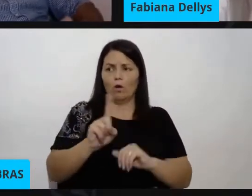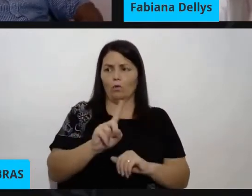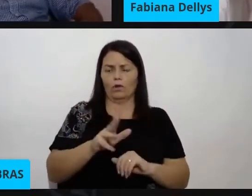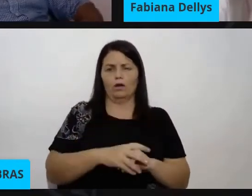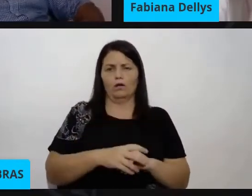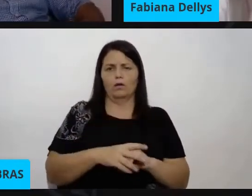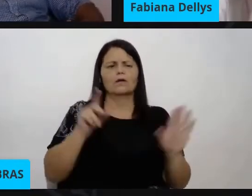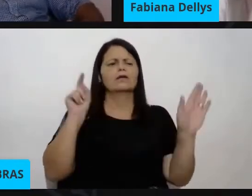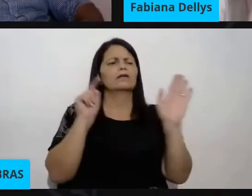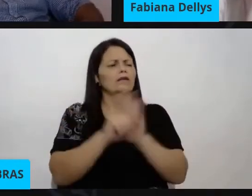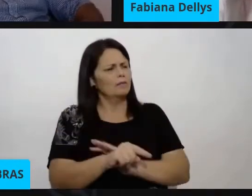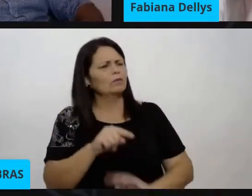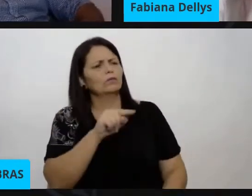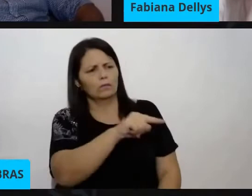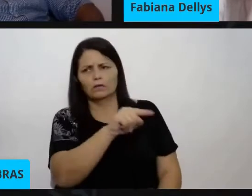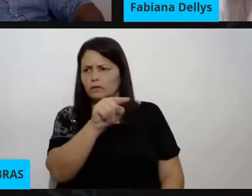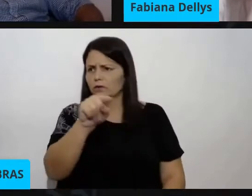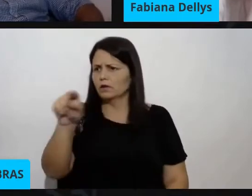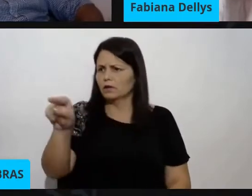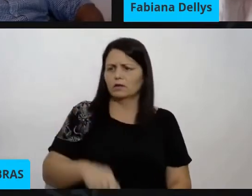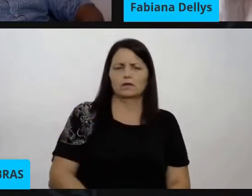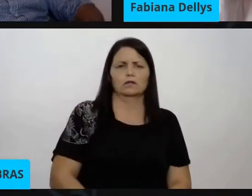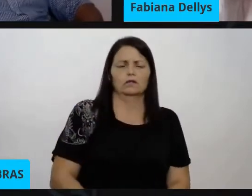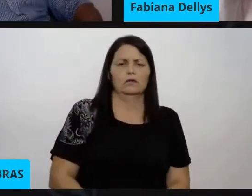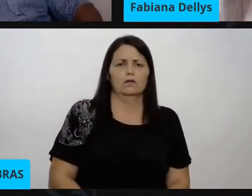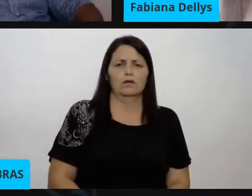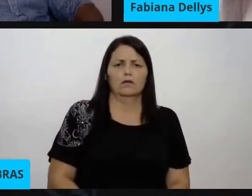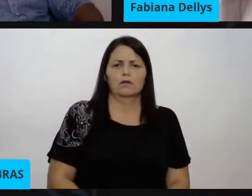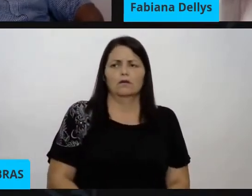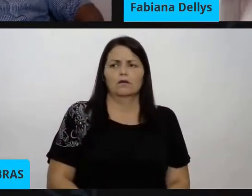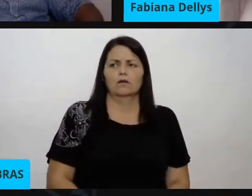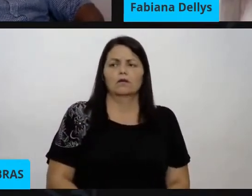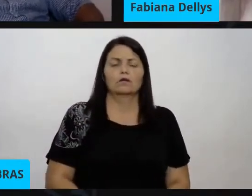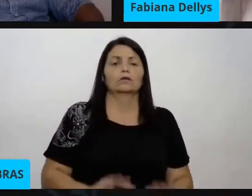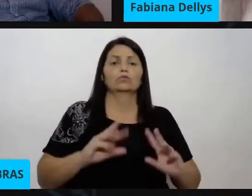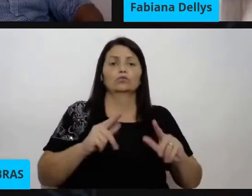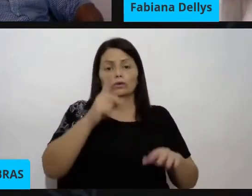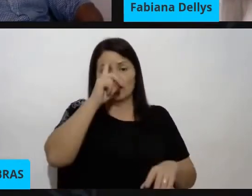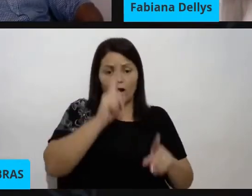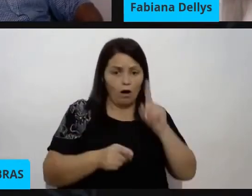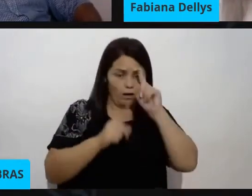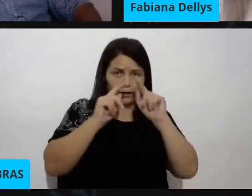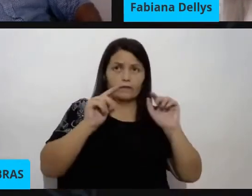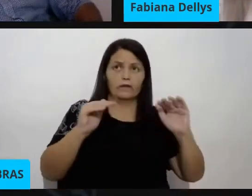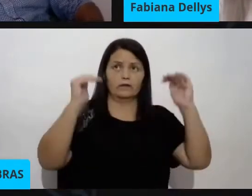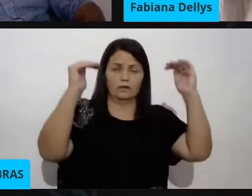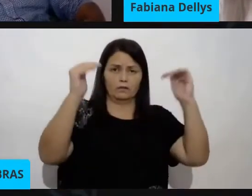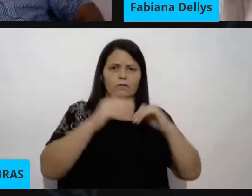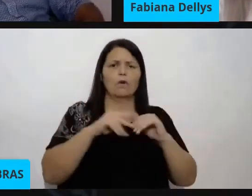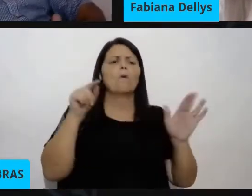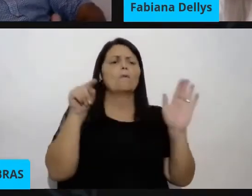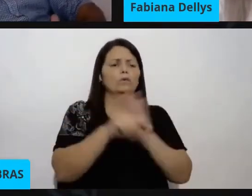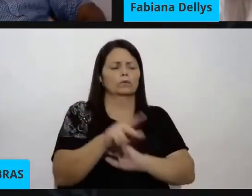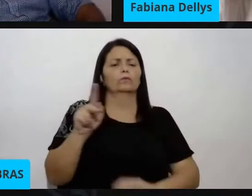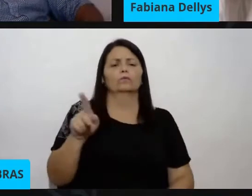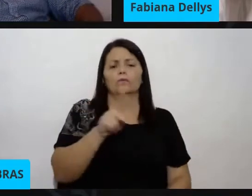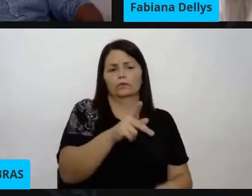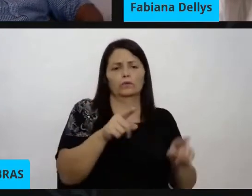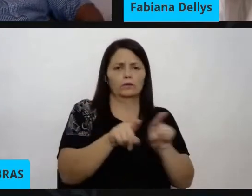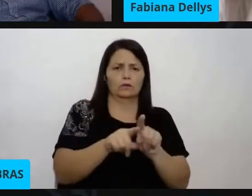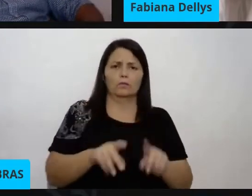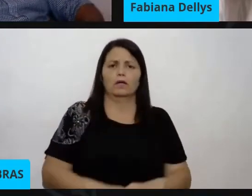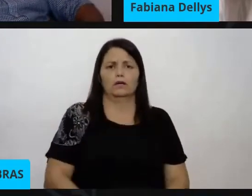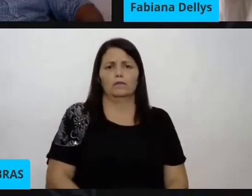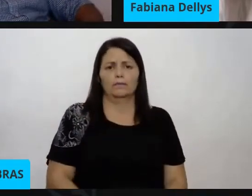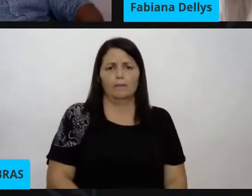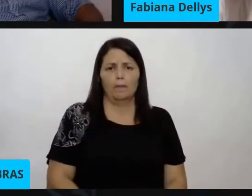que perguntou para vocês? Tudo vem de cima. Ou quem perguntou para os professores também?